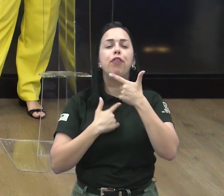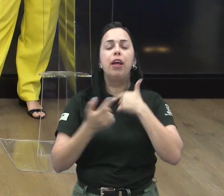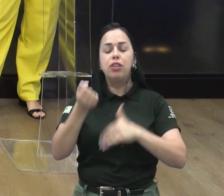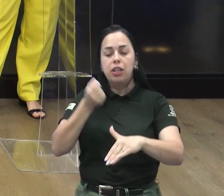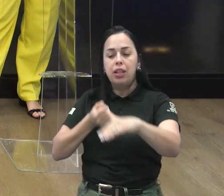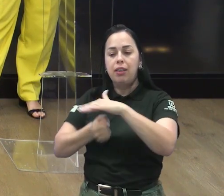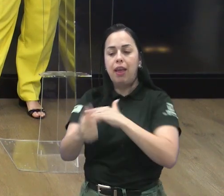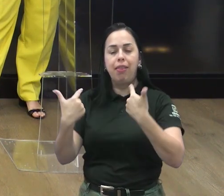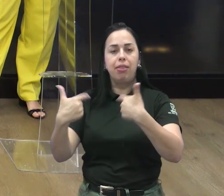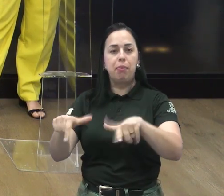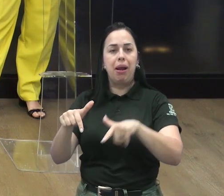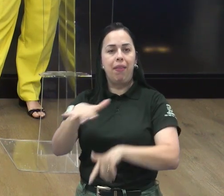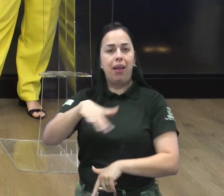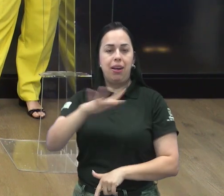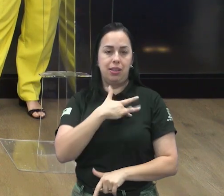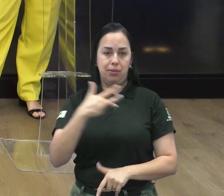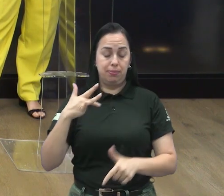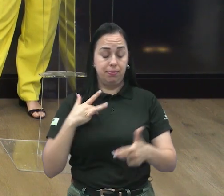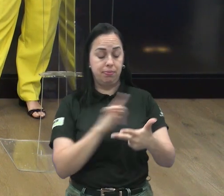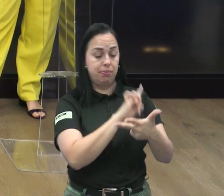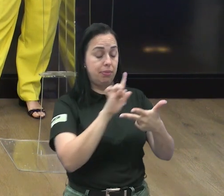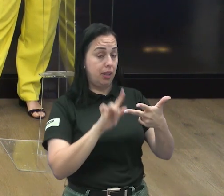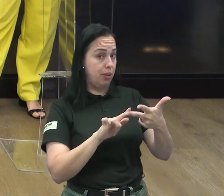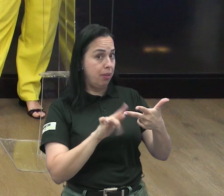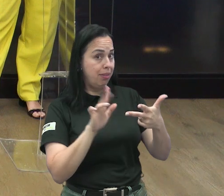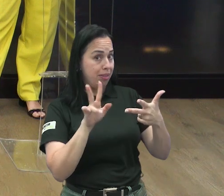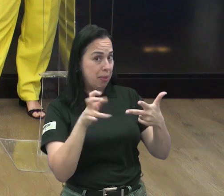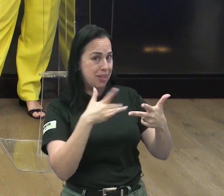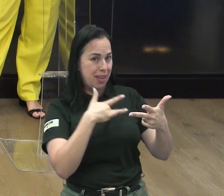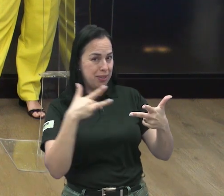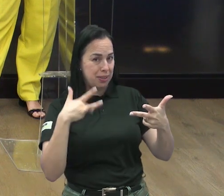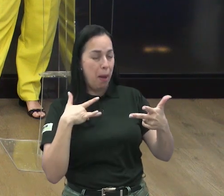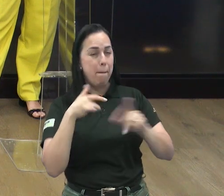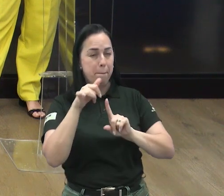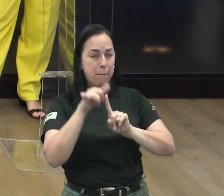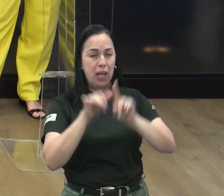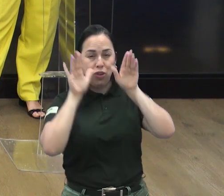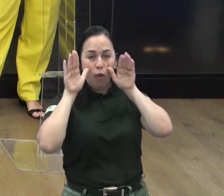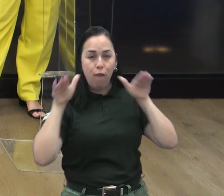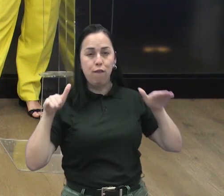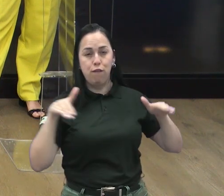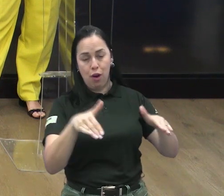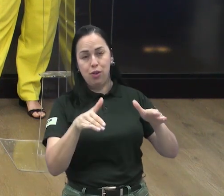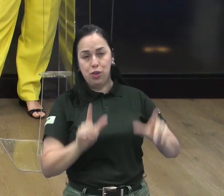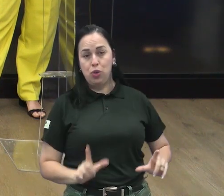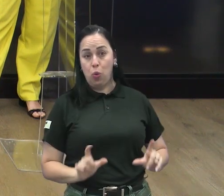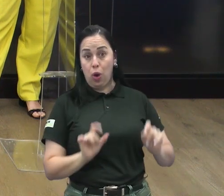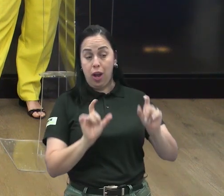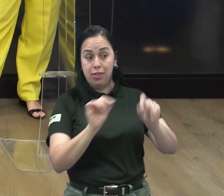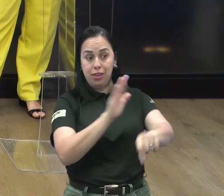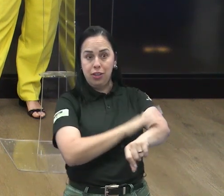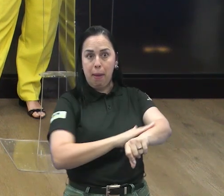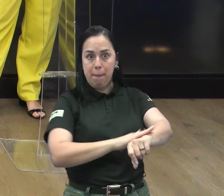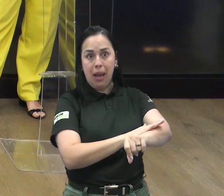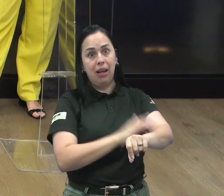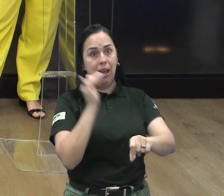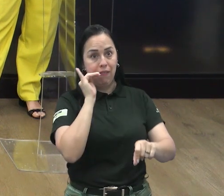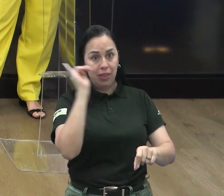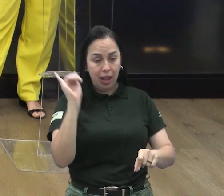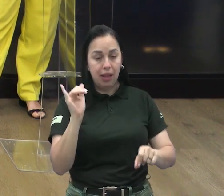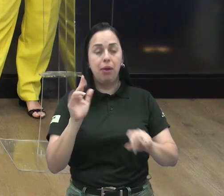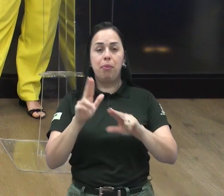seguir carreira na área da saúde. E falando em saúde, estamos no mês dedicado à prevenção do câncer de